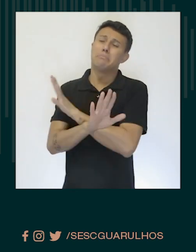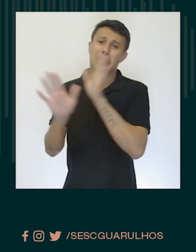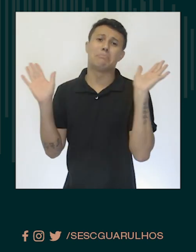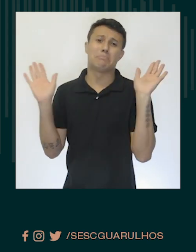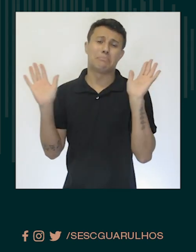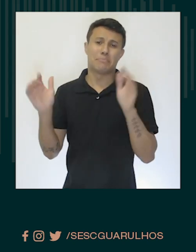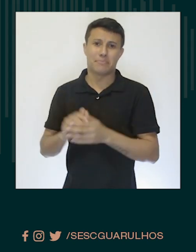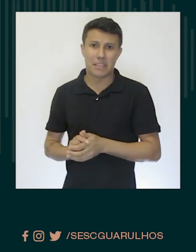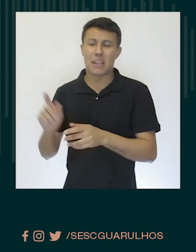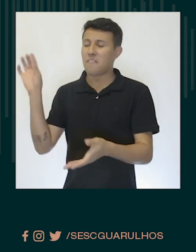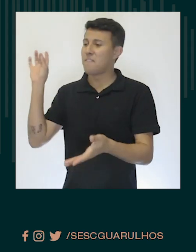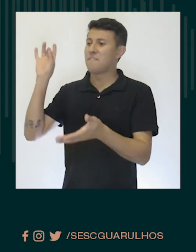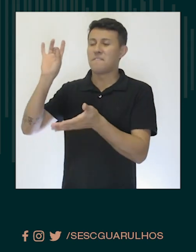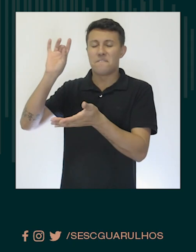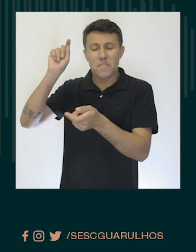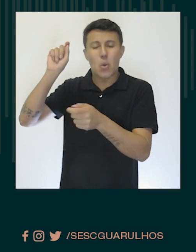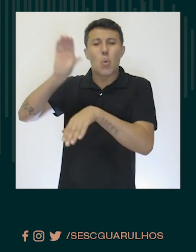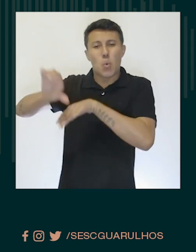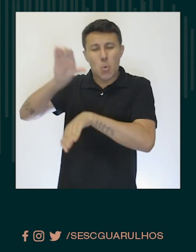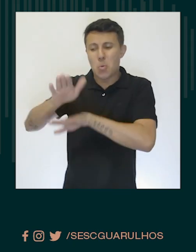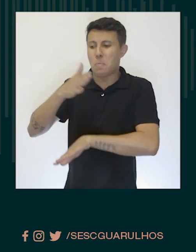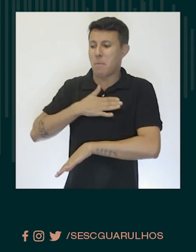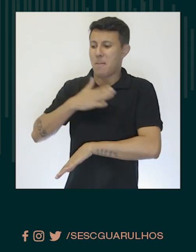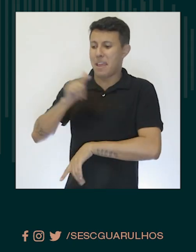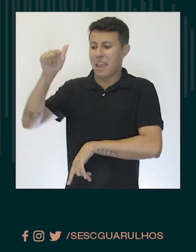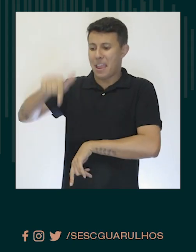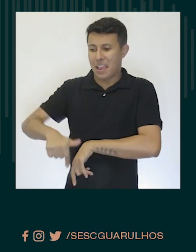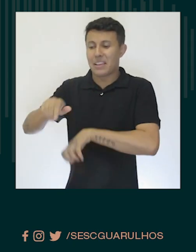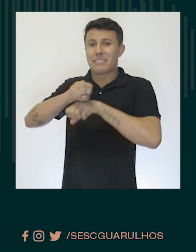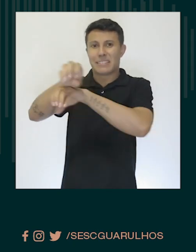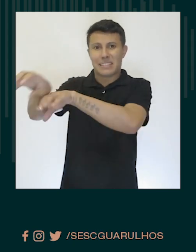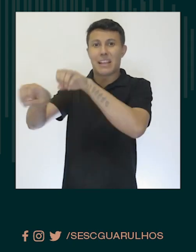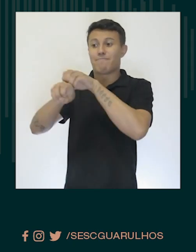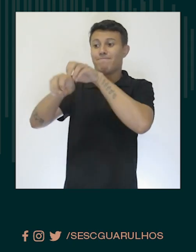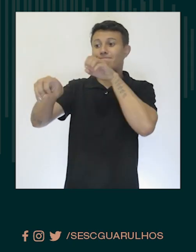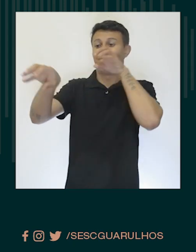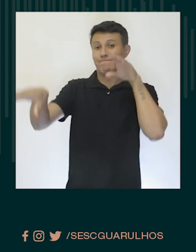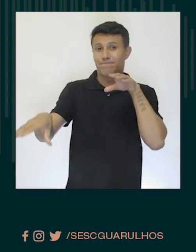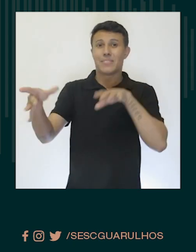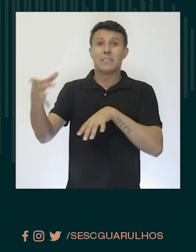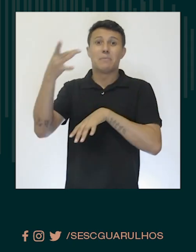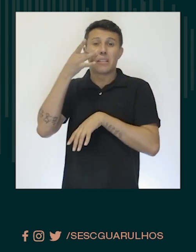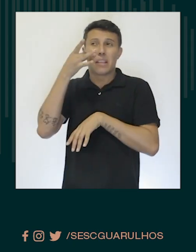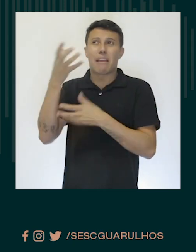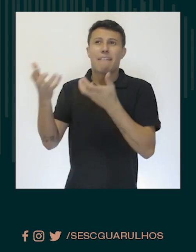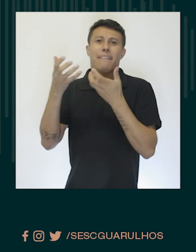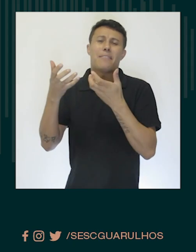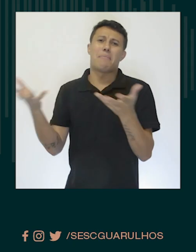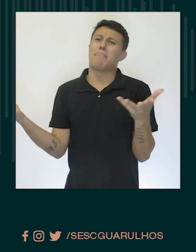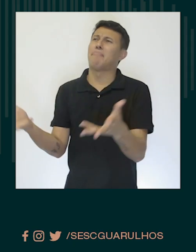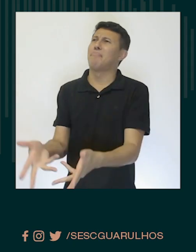mesmo curso que eu estou fornecendo para minhas alunas de forma presencial, vai ser muito melhor até,